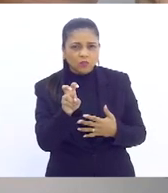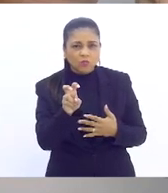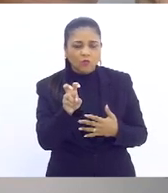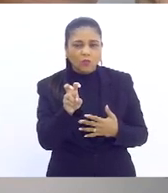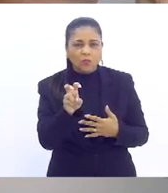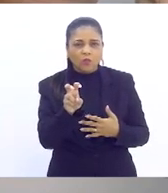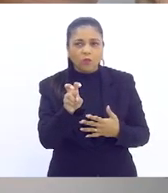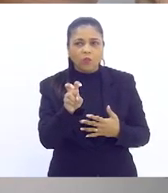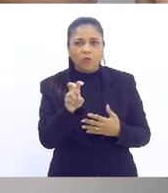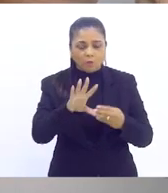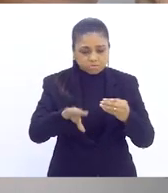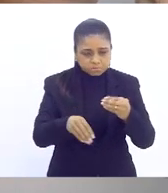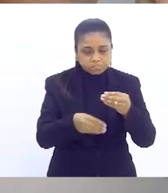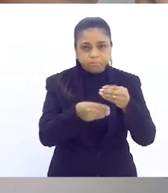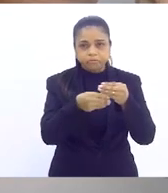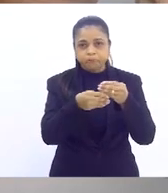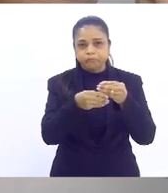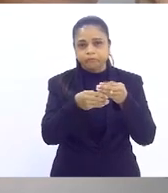recomposição